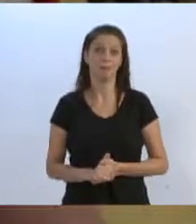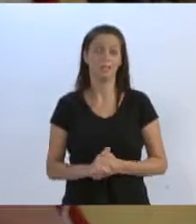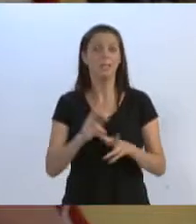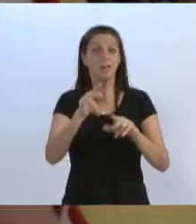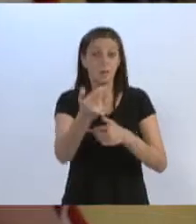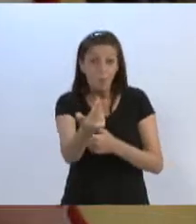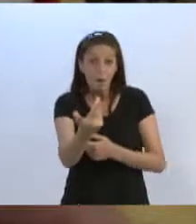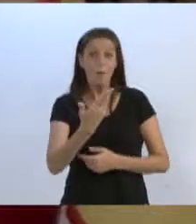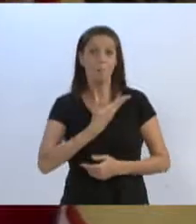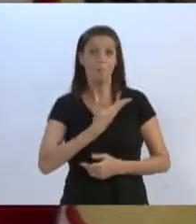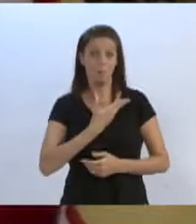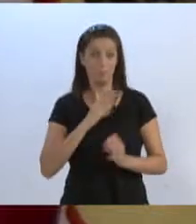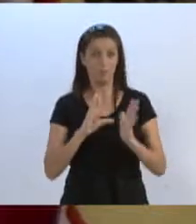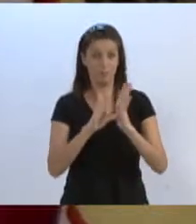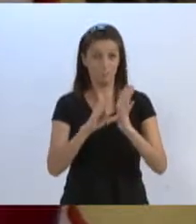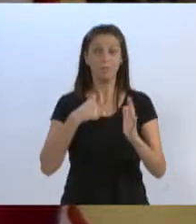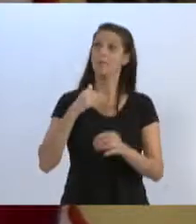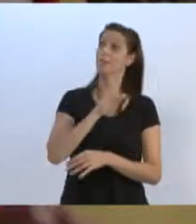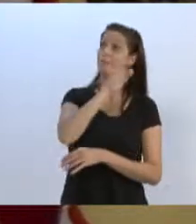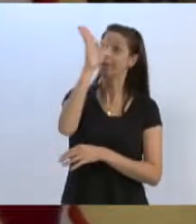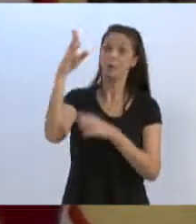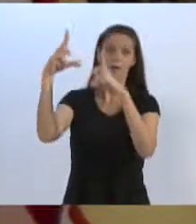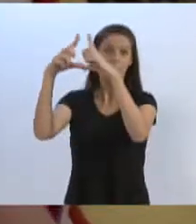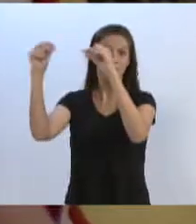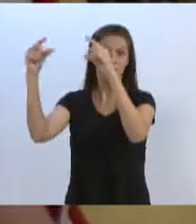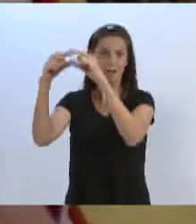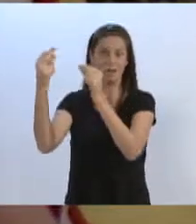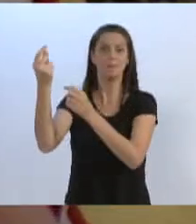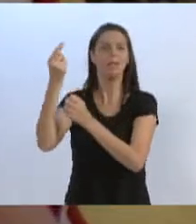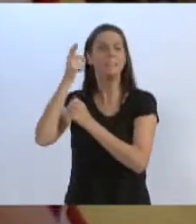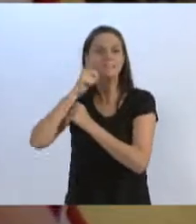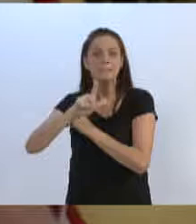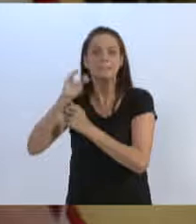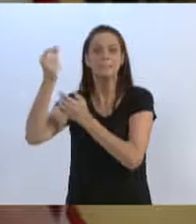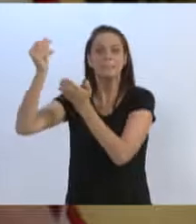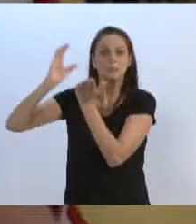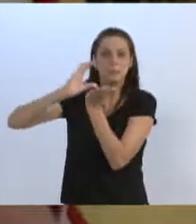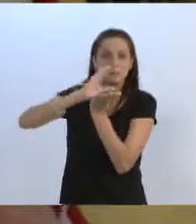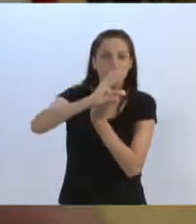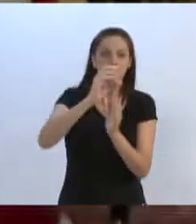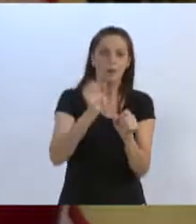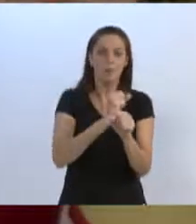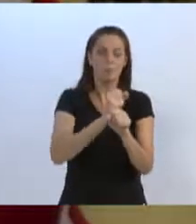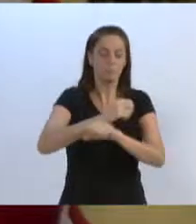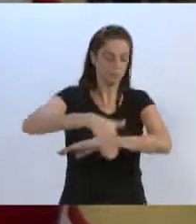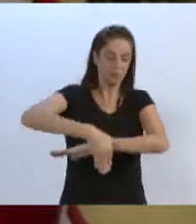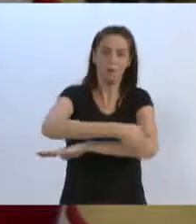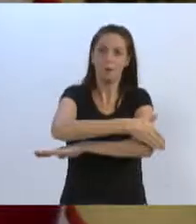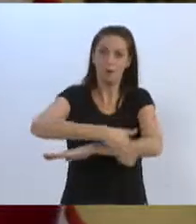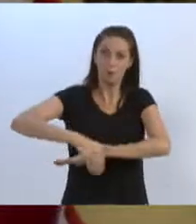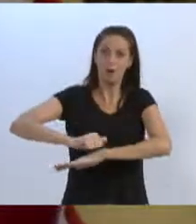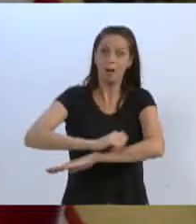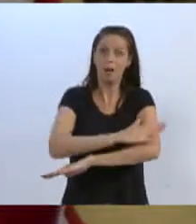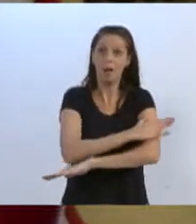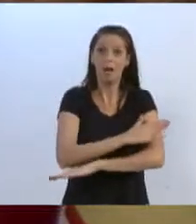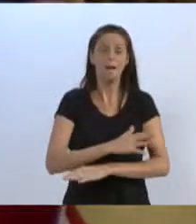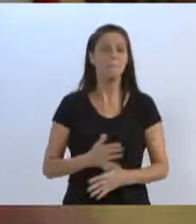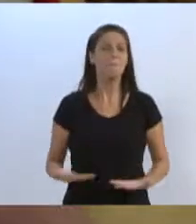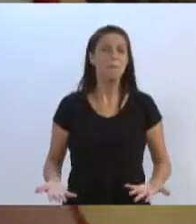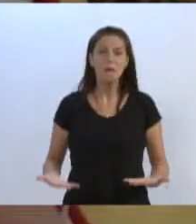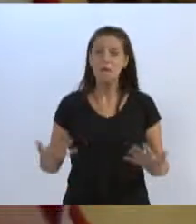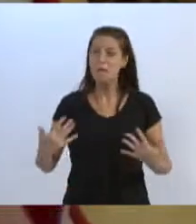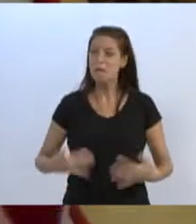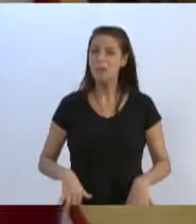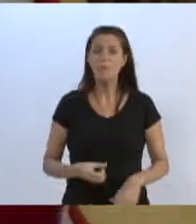amigo Caminha, que foi para Brasília buscar, e juntamente comigo, buscar recursos para fazer pavimentação de rua, fomos sacramentados